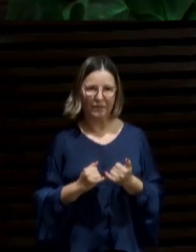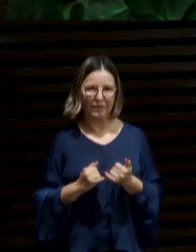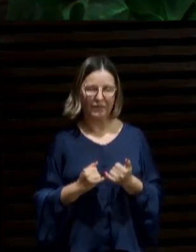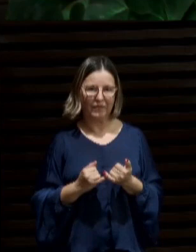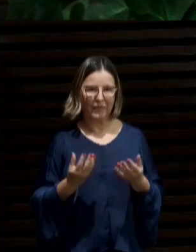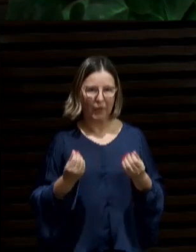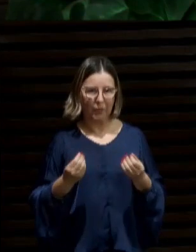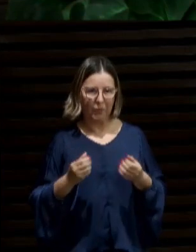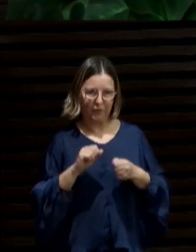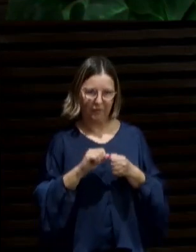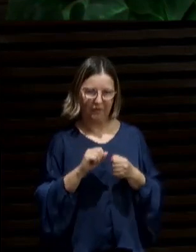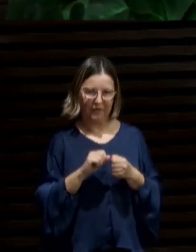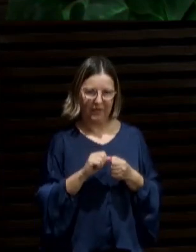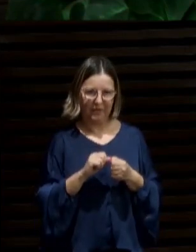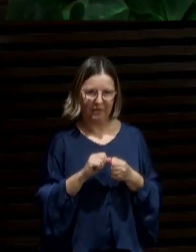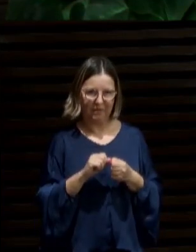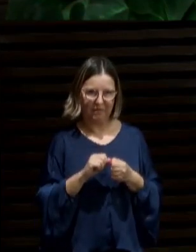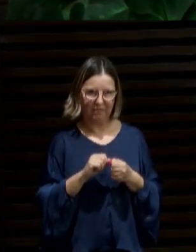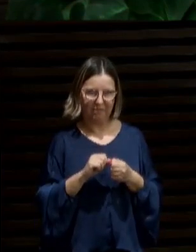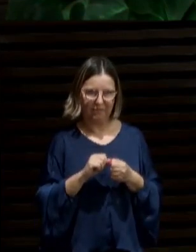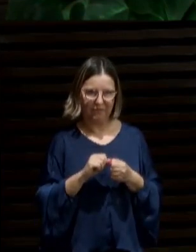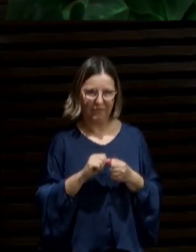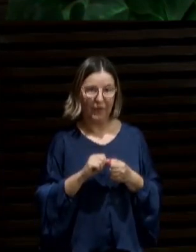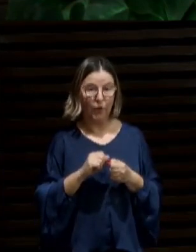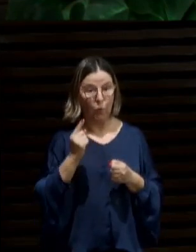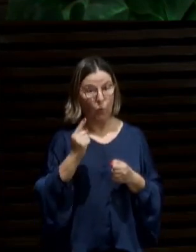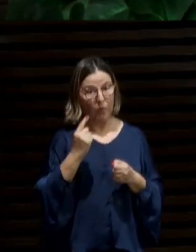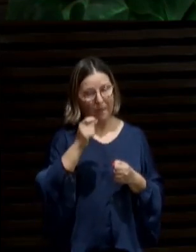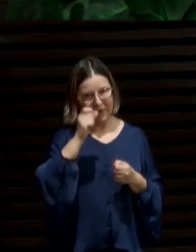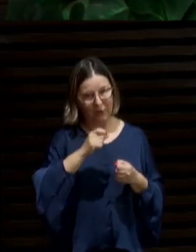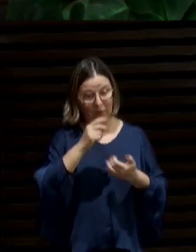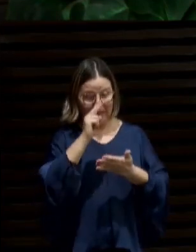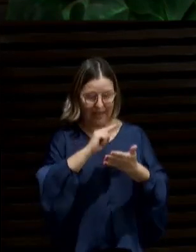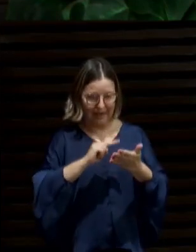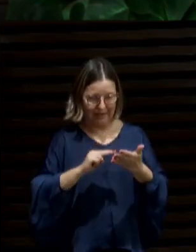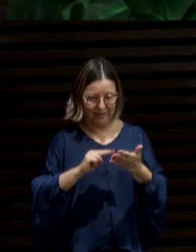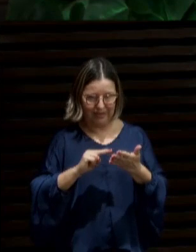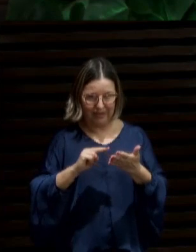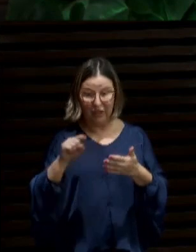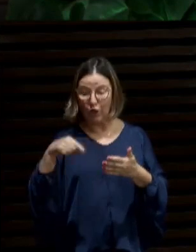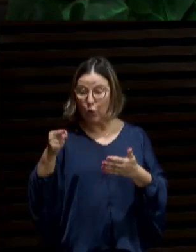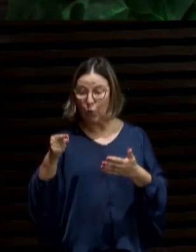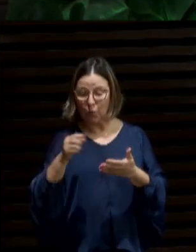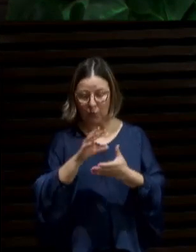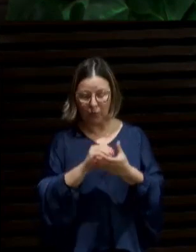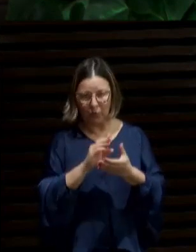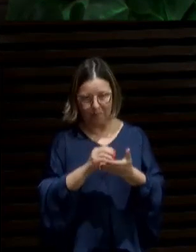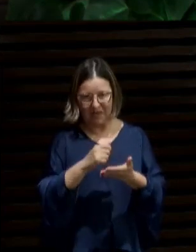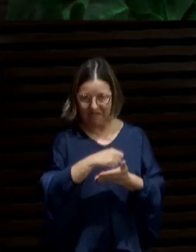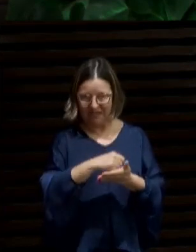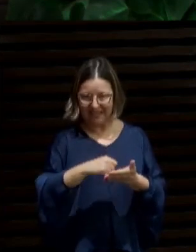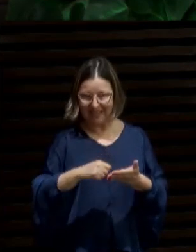eram feitos por ditado. Os escribas ficavam numa sala e